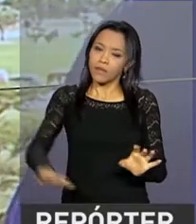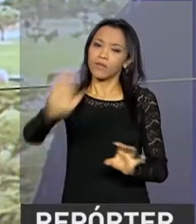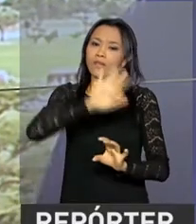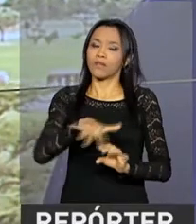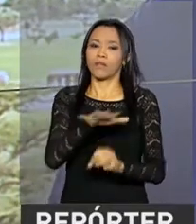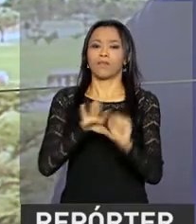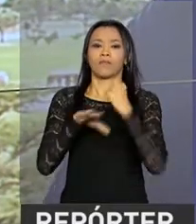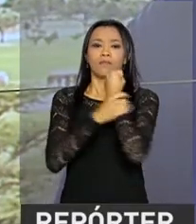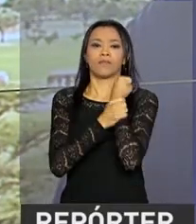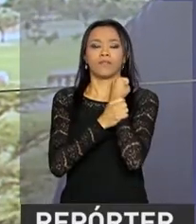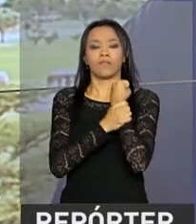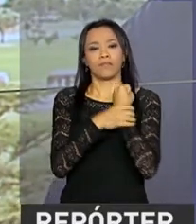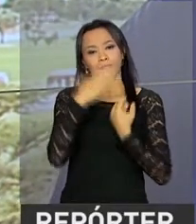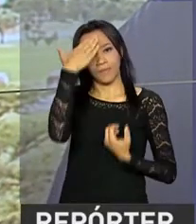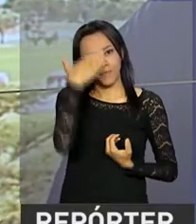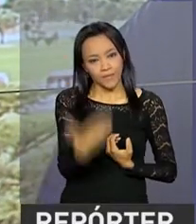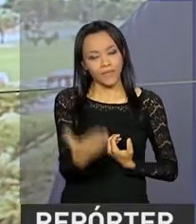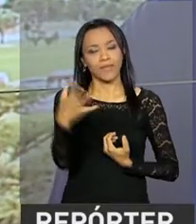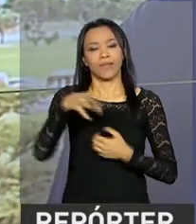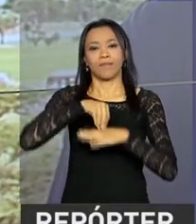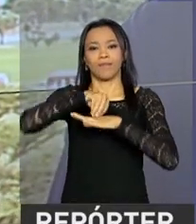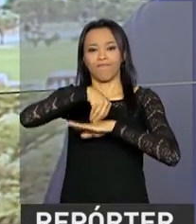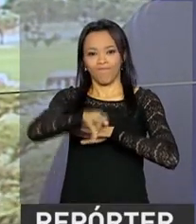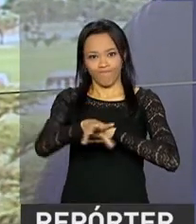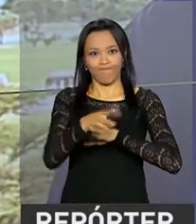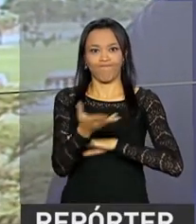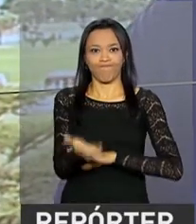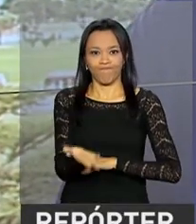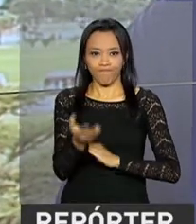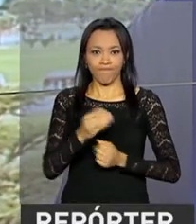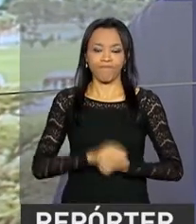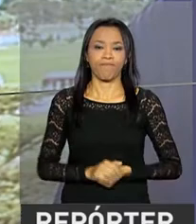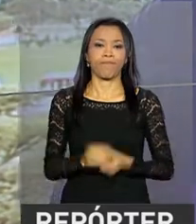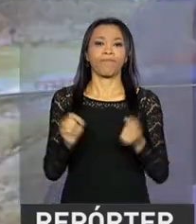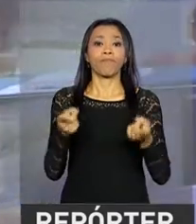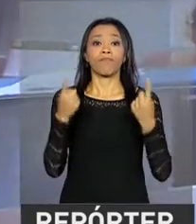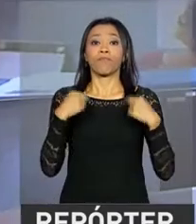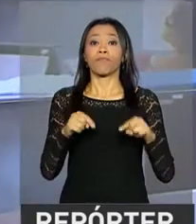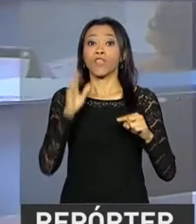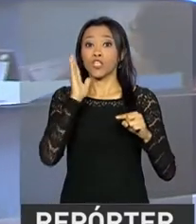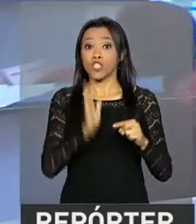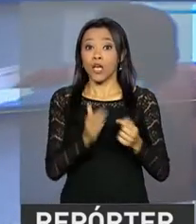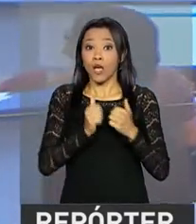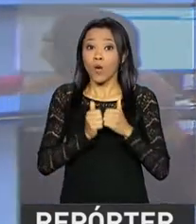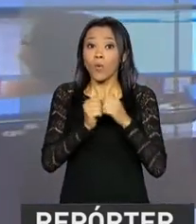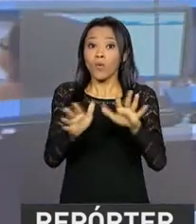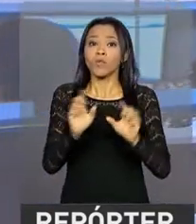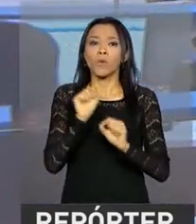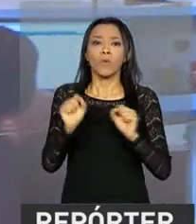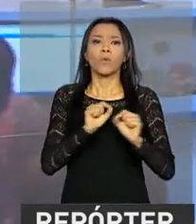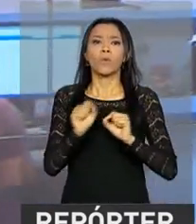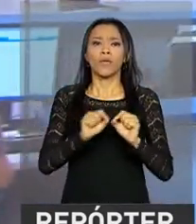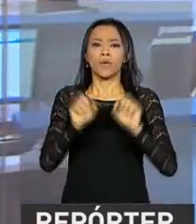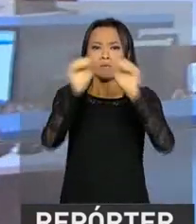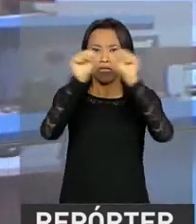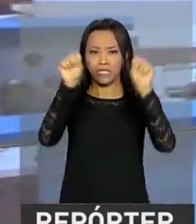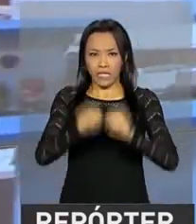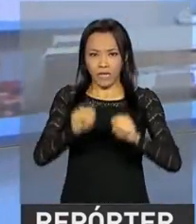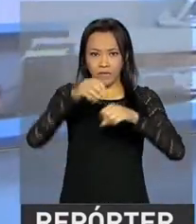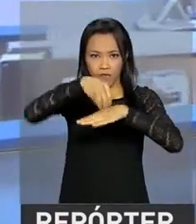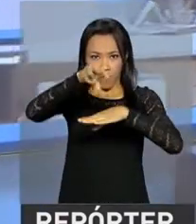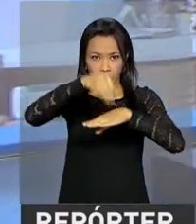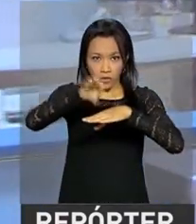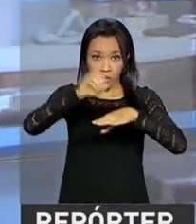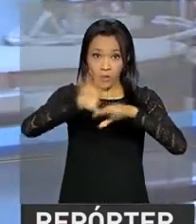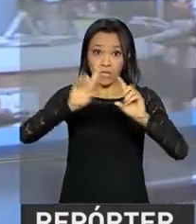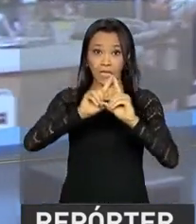você. Ok, Mara, obrigado pelas suas informações aí da Esplanada dos Ministérios. E olha, está em operação o sistema de informações